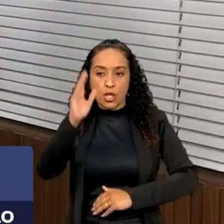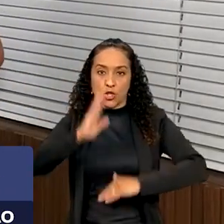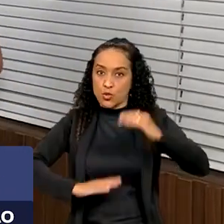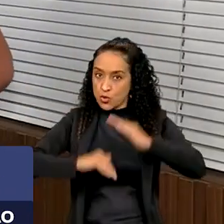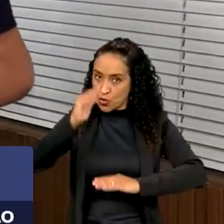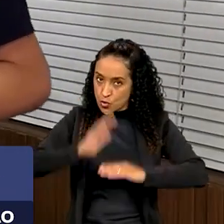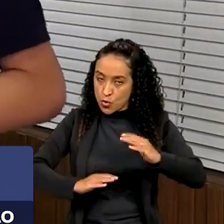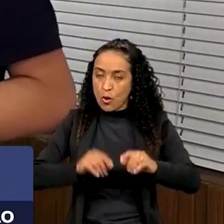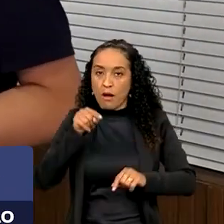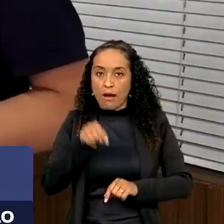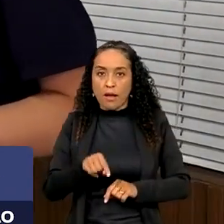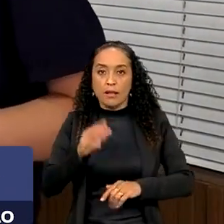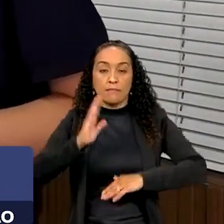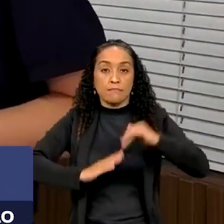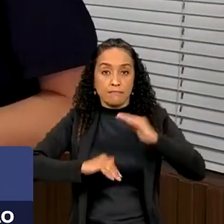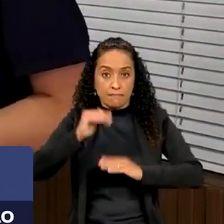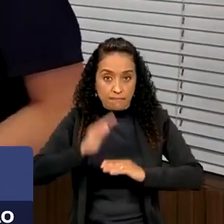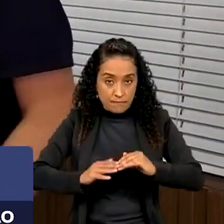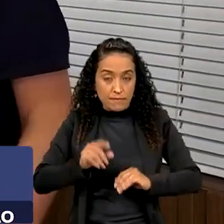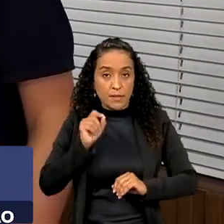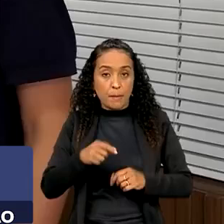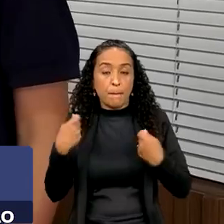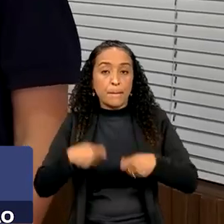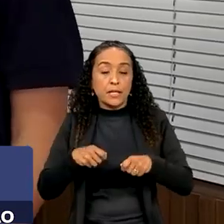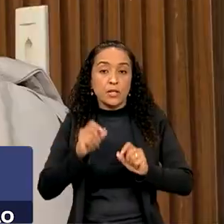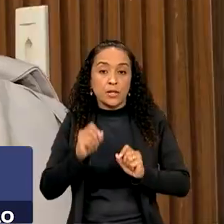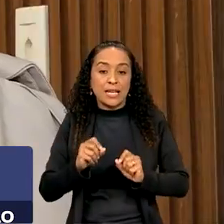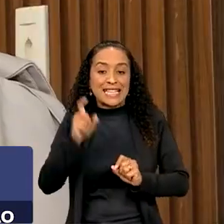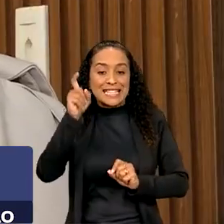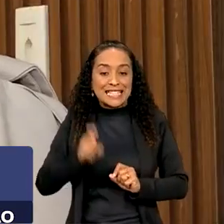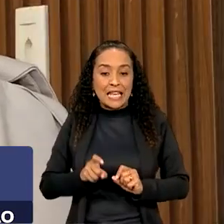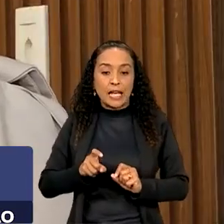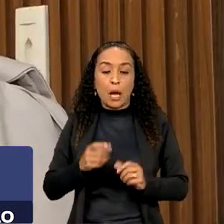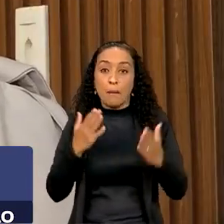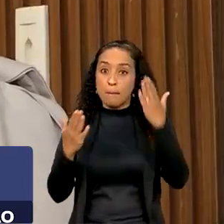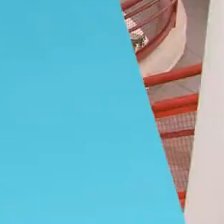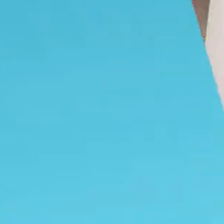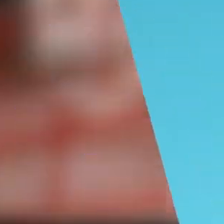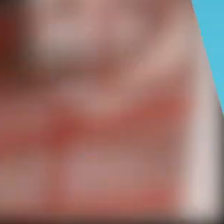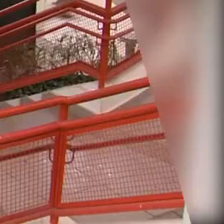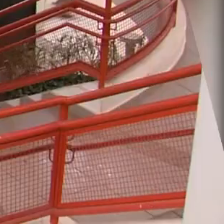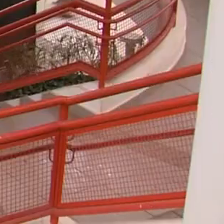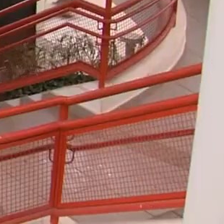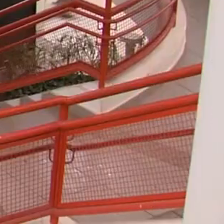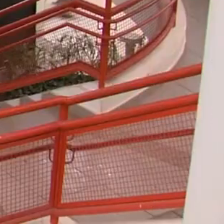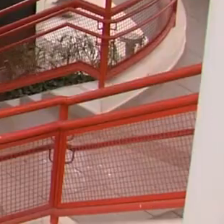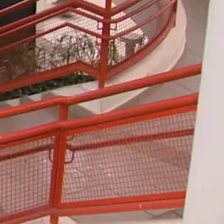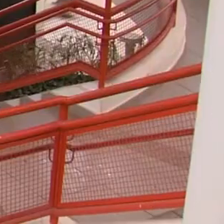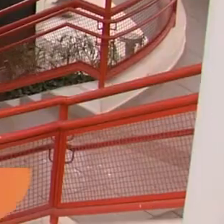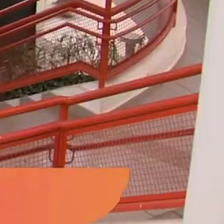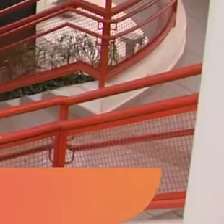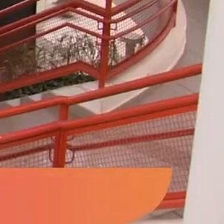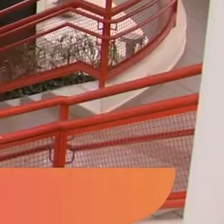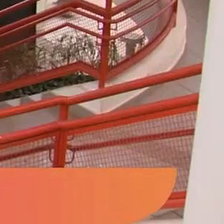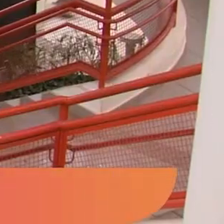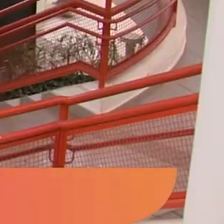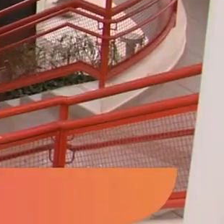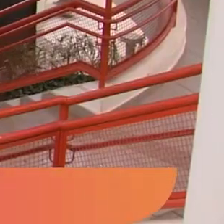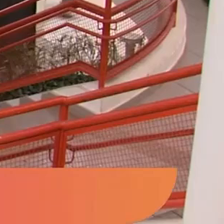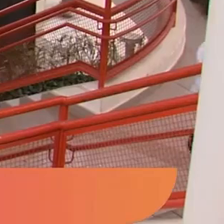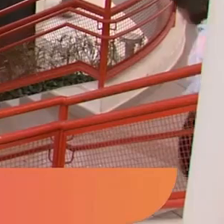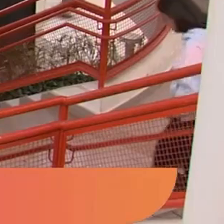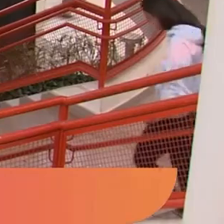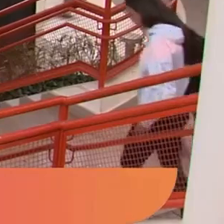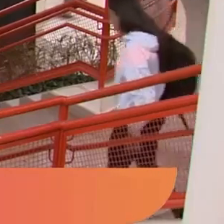especialista, e esse especialista, ele precisa ser um psicólogo. Para prevenir e